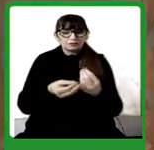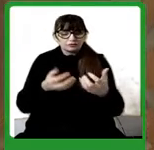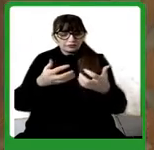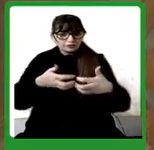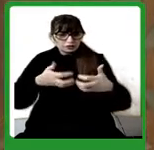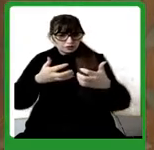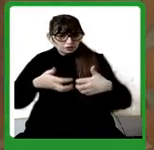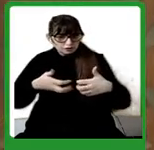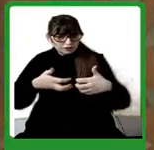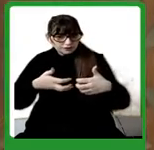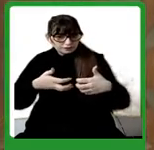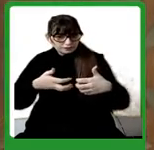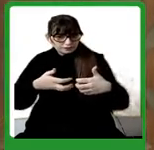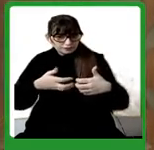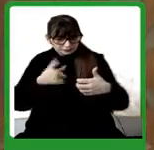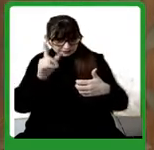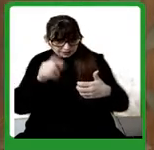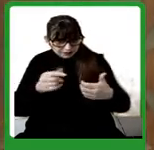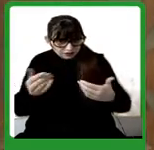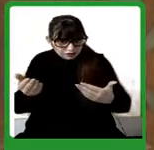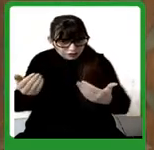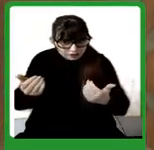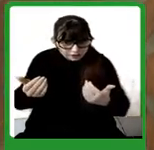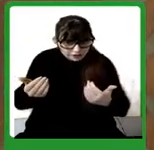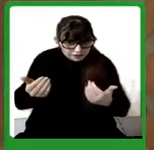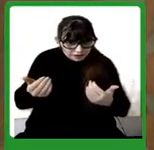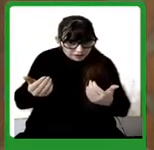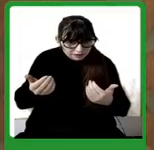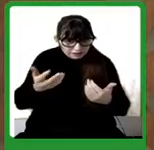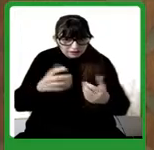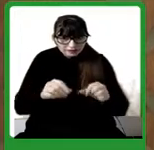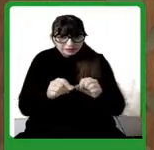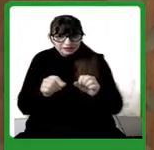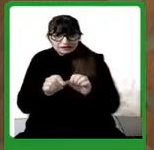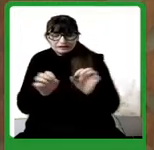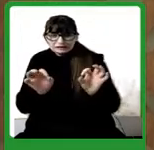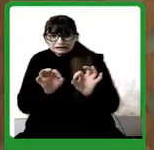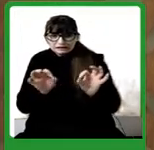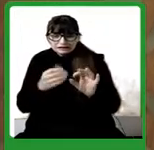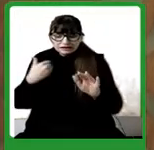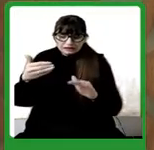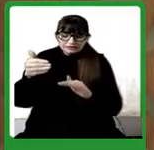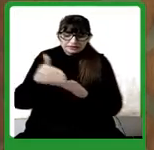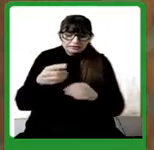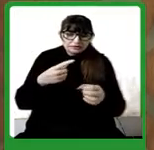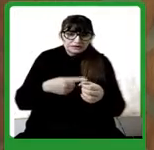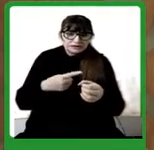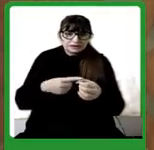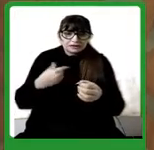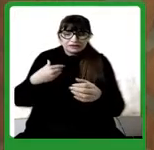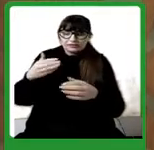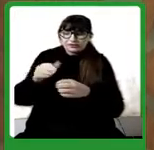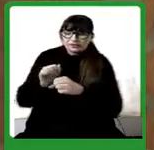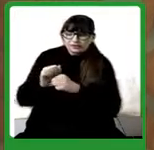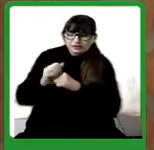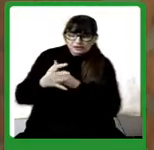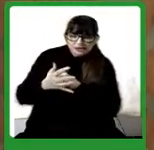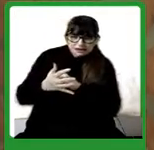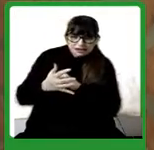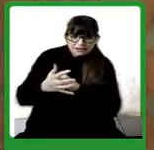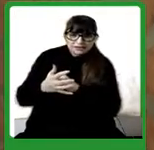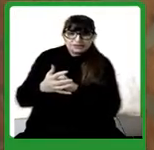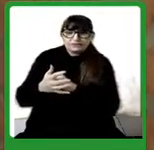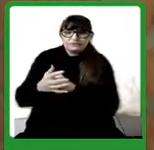o dia que chove, vai para a cidade, porque não consegue fazer nada na colônia, ele vai para a cidade. Aí ele vai no Sicredi, né? Cara,